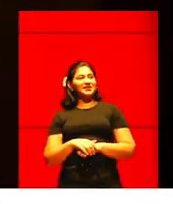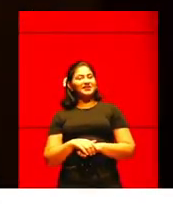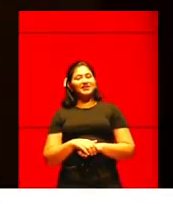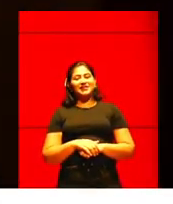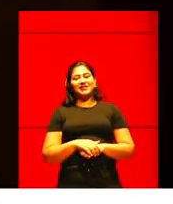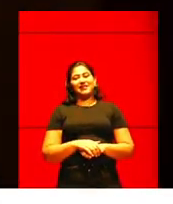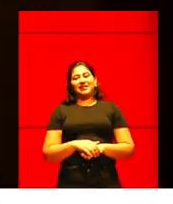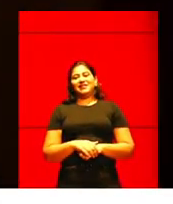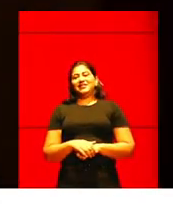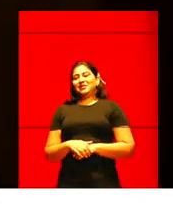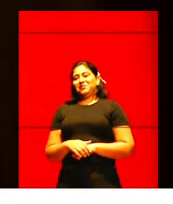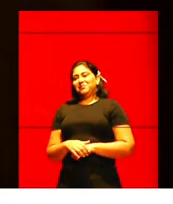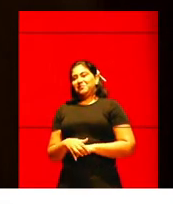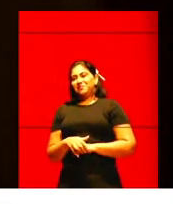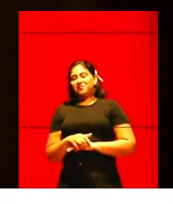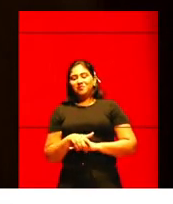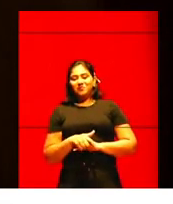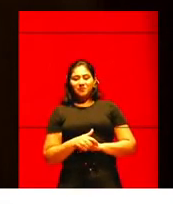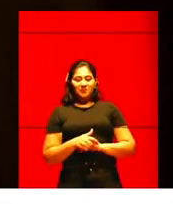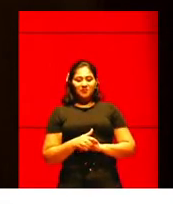Cara.